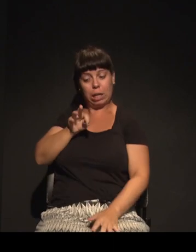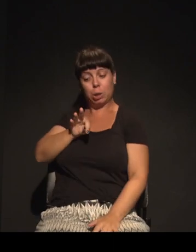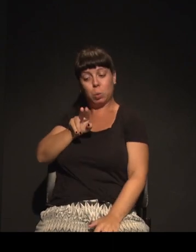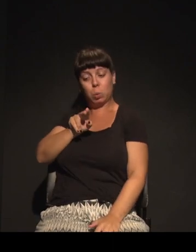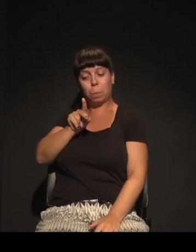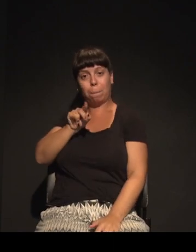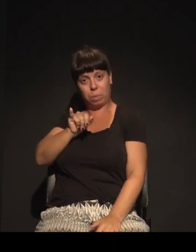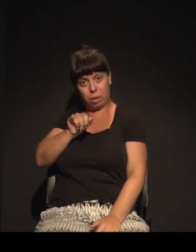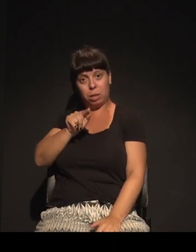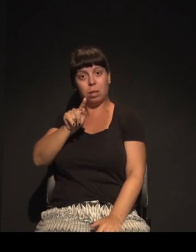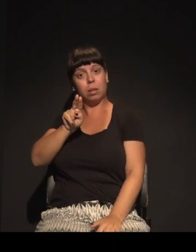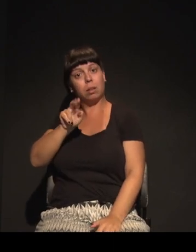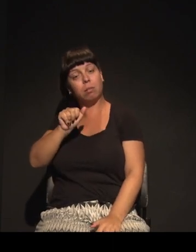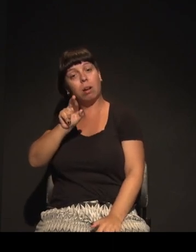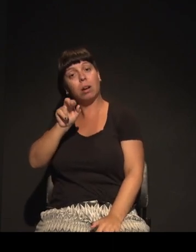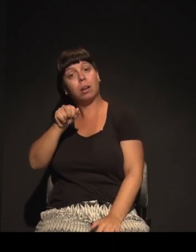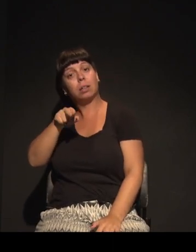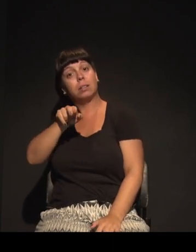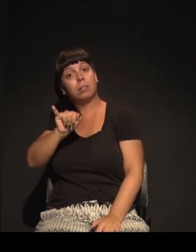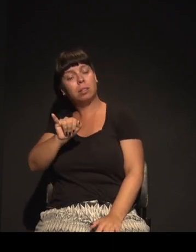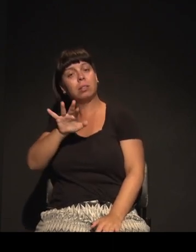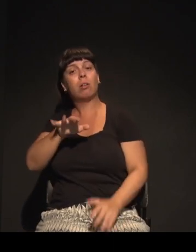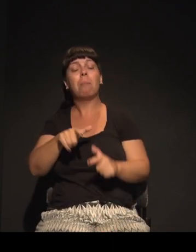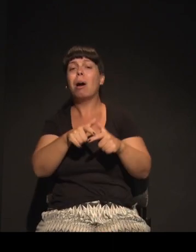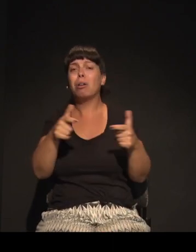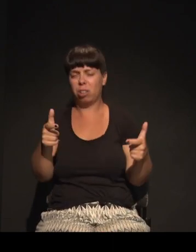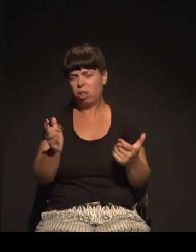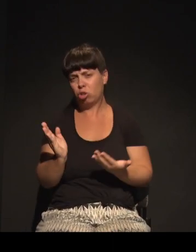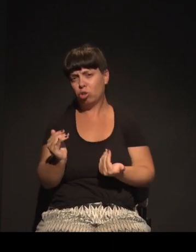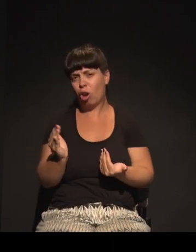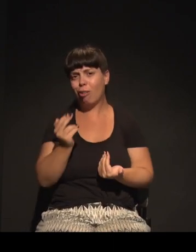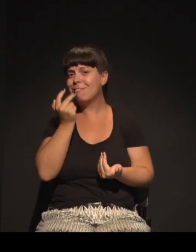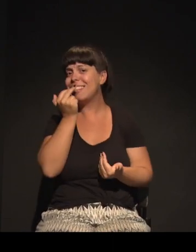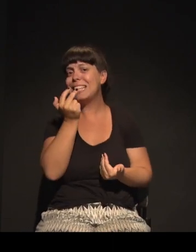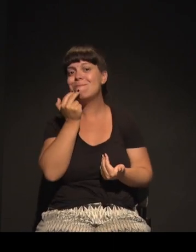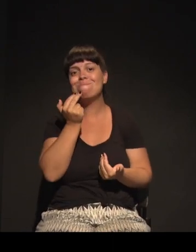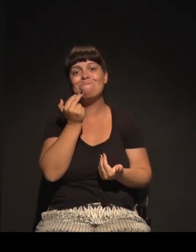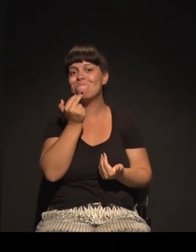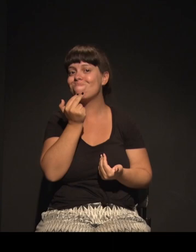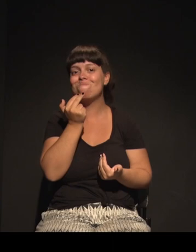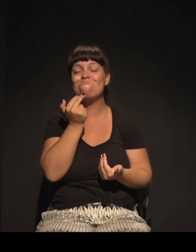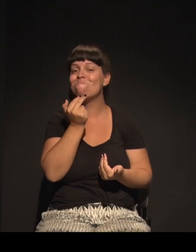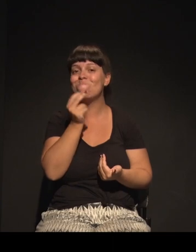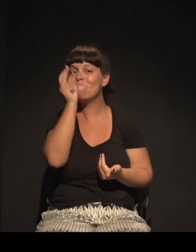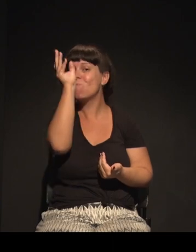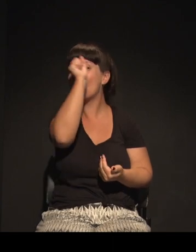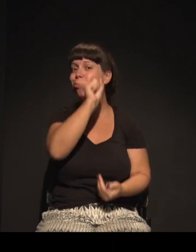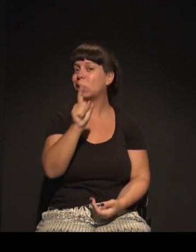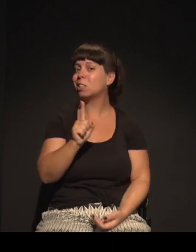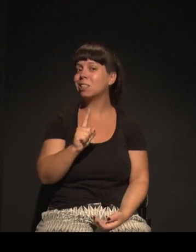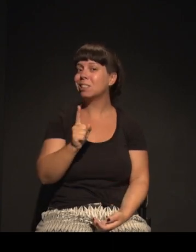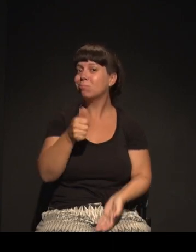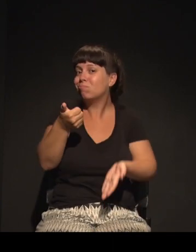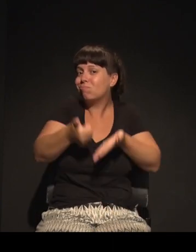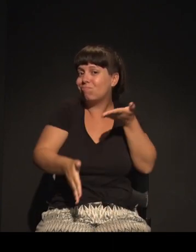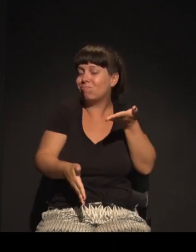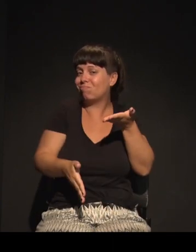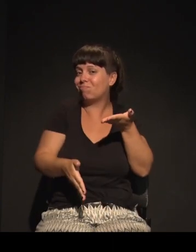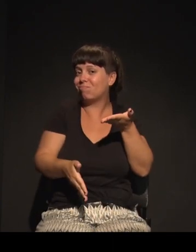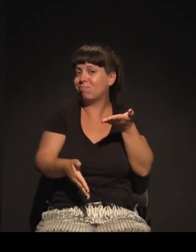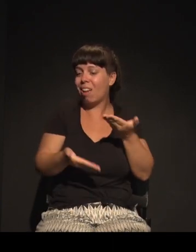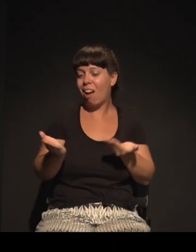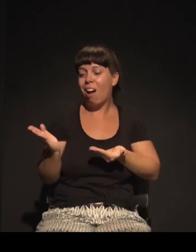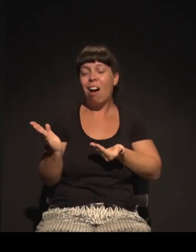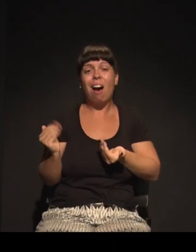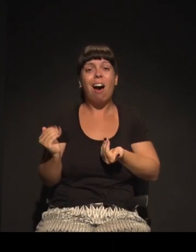ea maioria assim os mais jovens já perderam assim a língua né e as pessoas criará a juventude